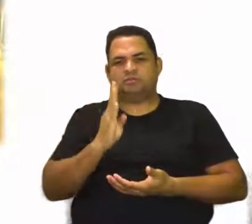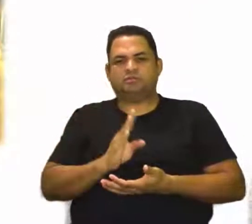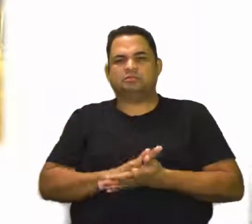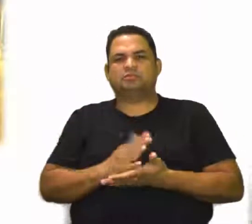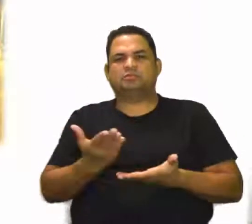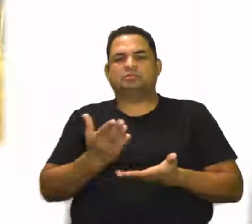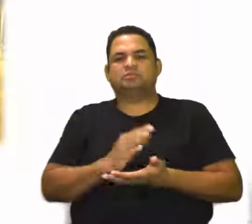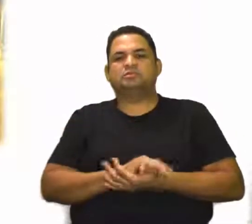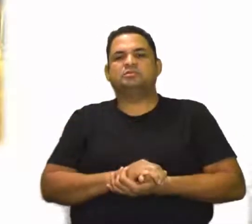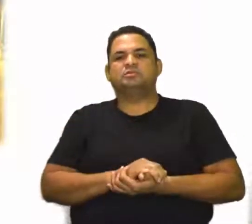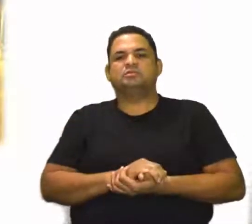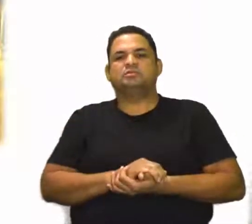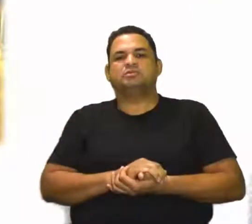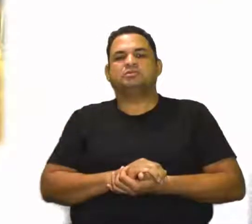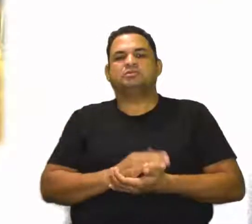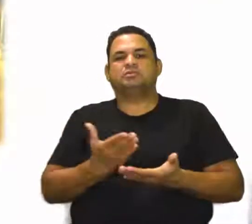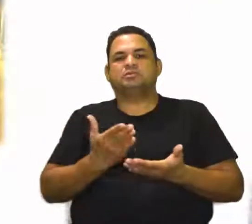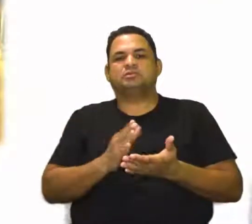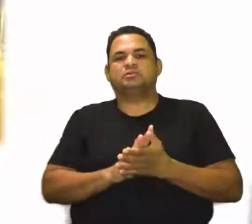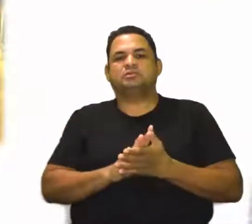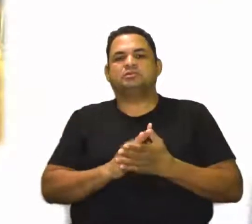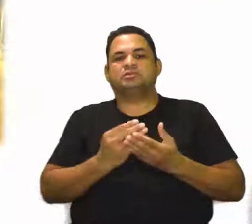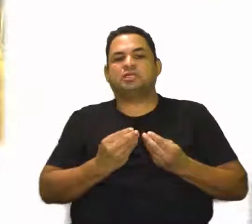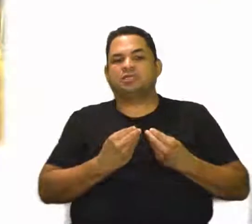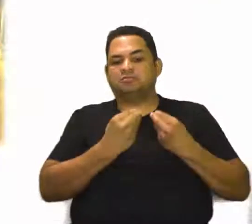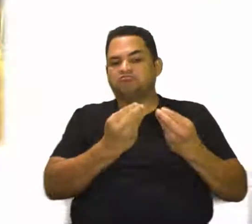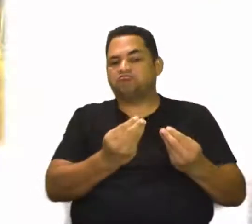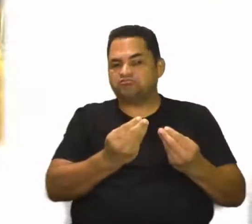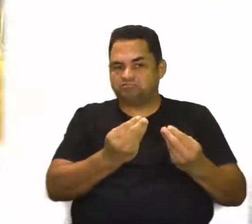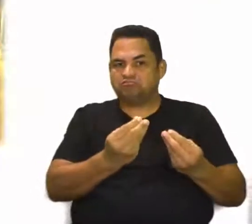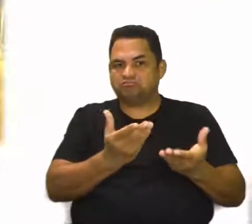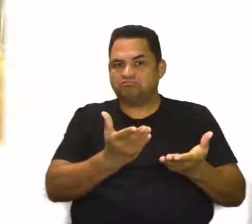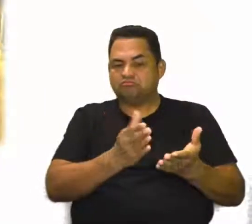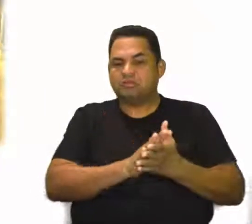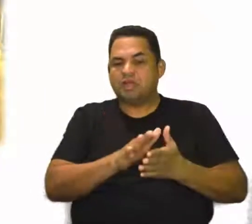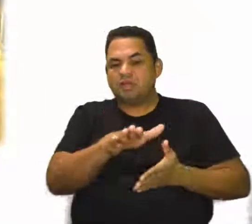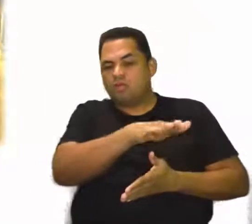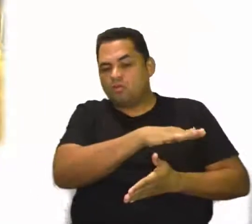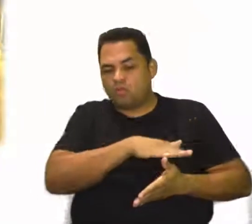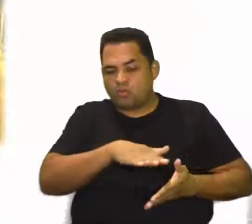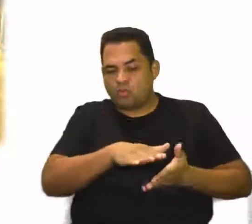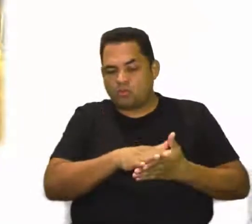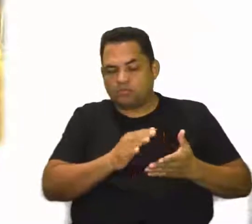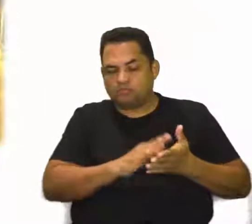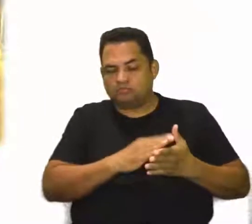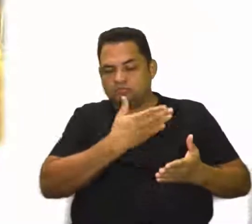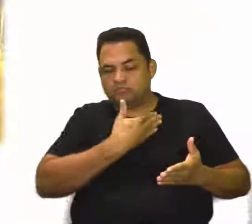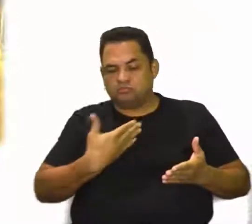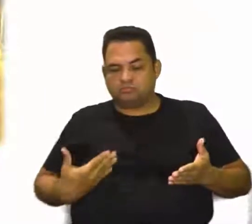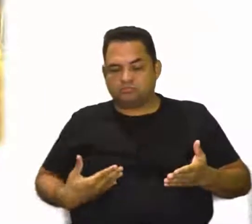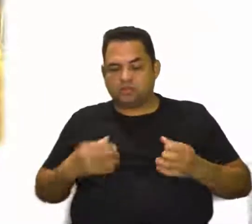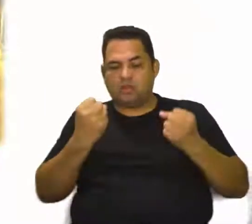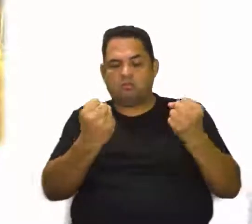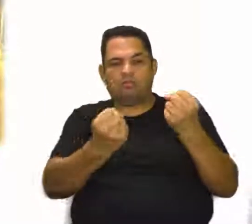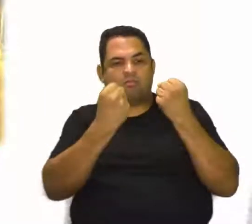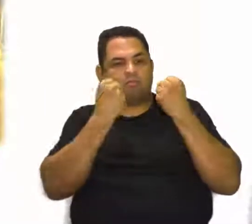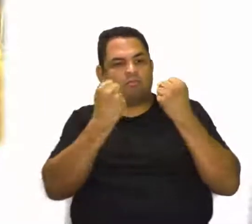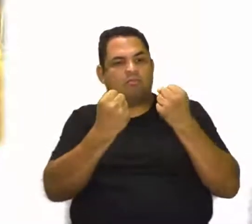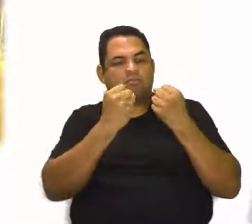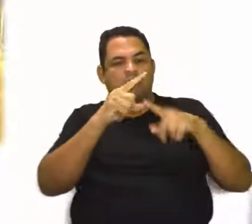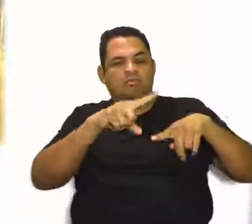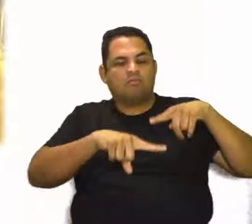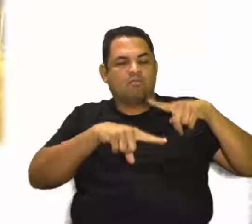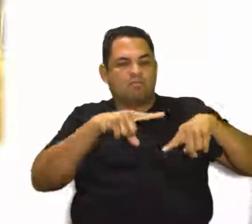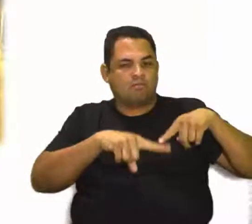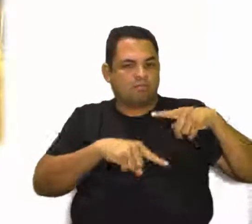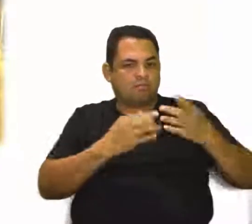os materiais, para que você possa criar ali no seu espaço, um espaço público, uma academia com equipamentos